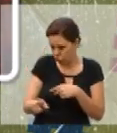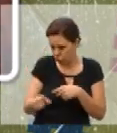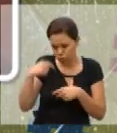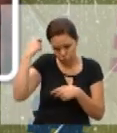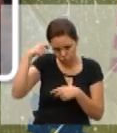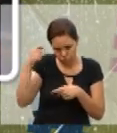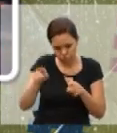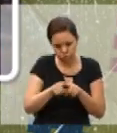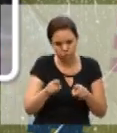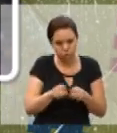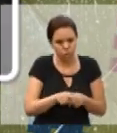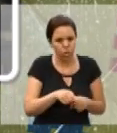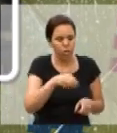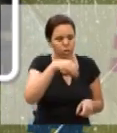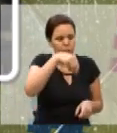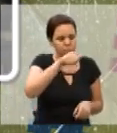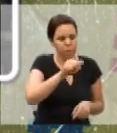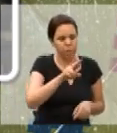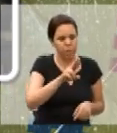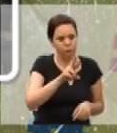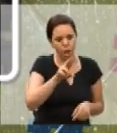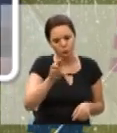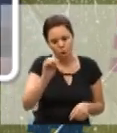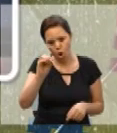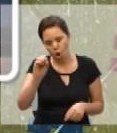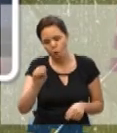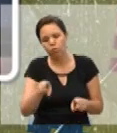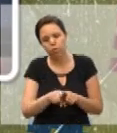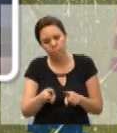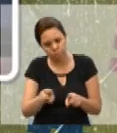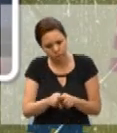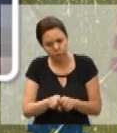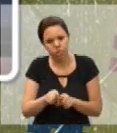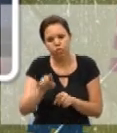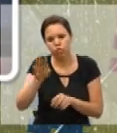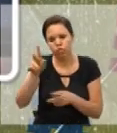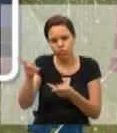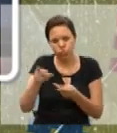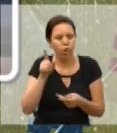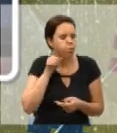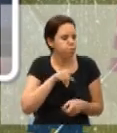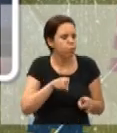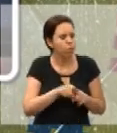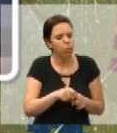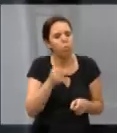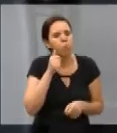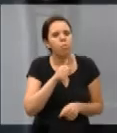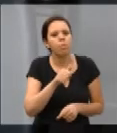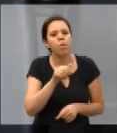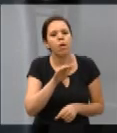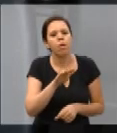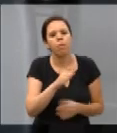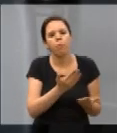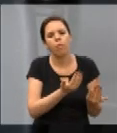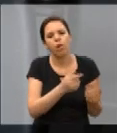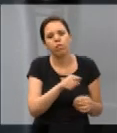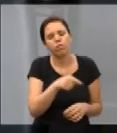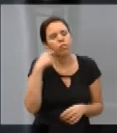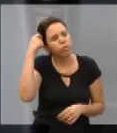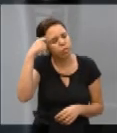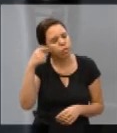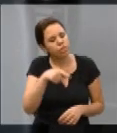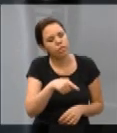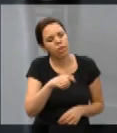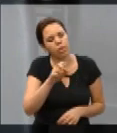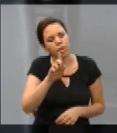um ator marroquino teve, né? Também. Um norte-americano, uma menina que é uma atriz,